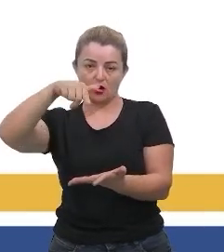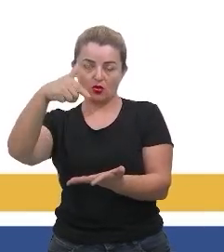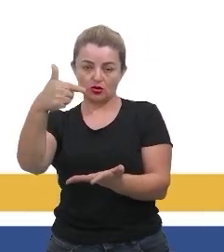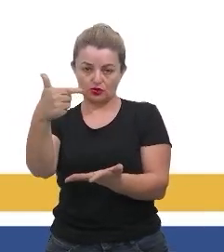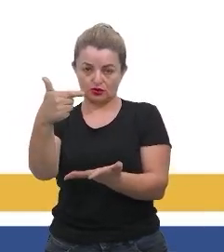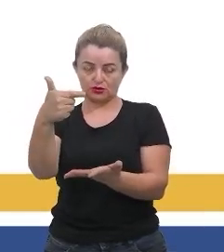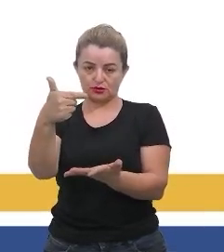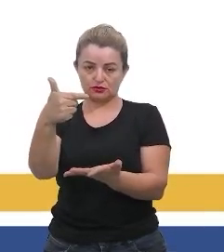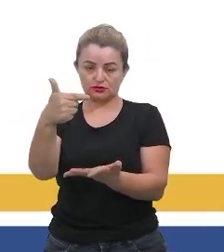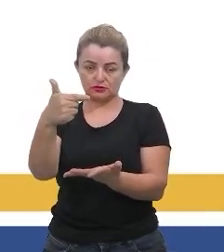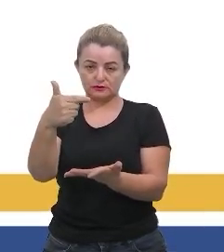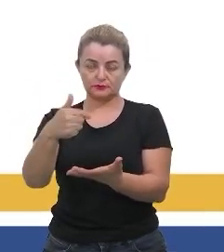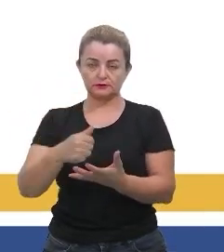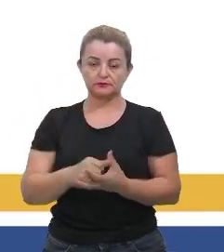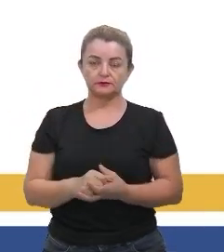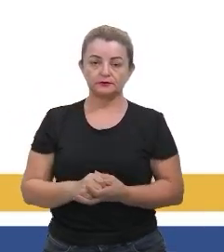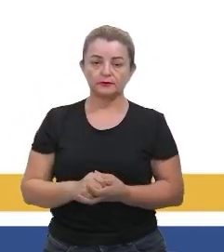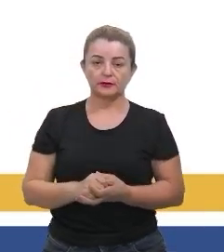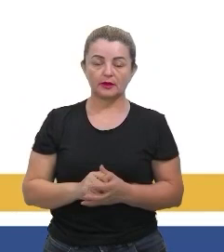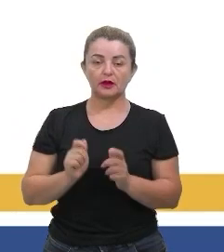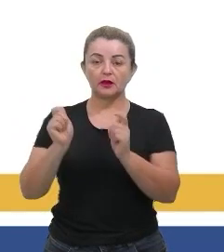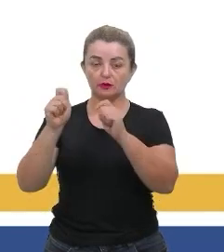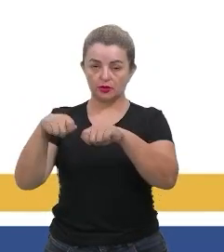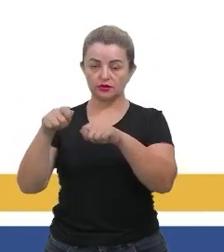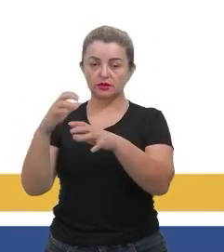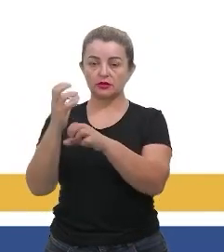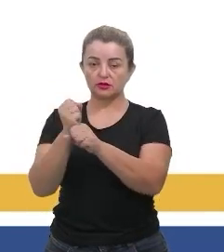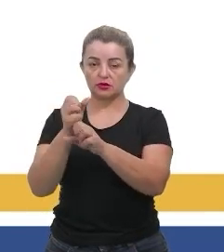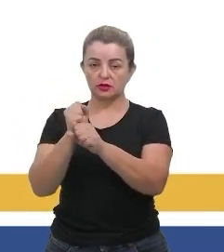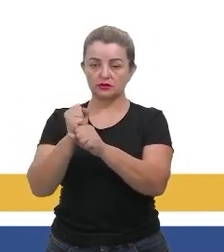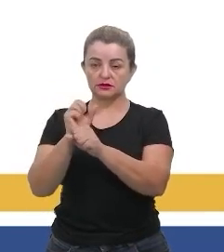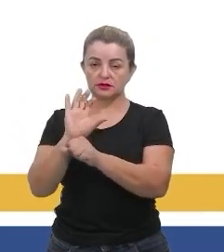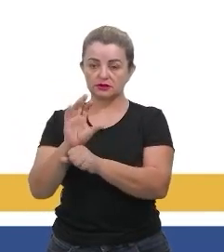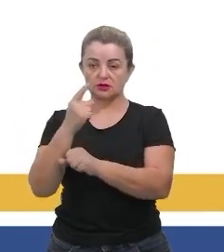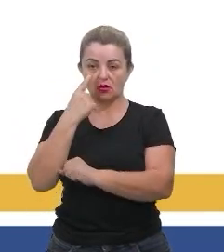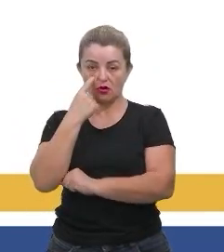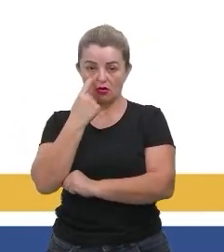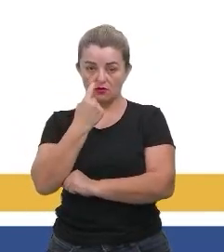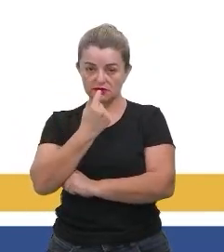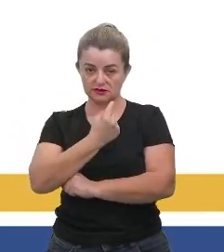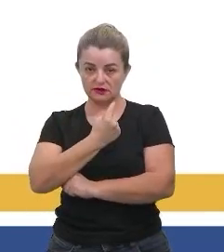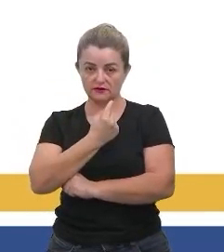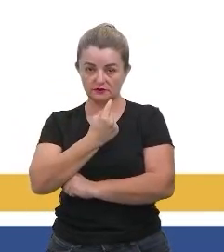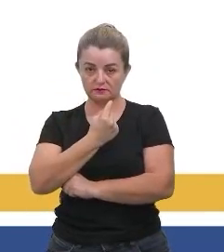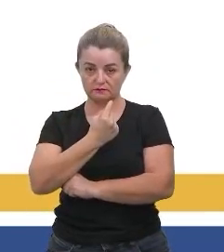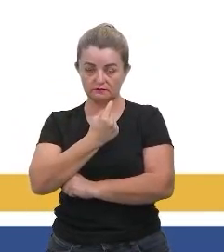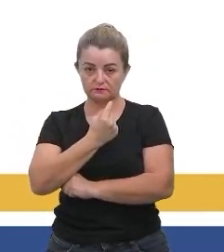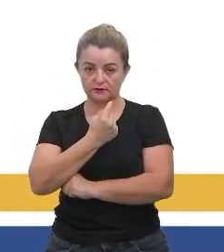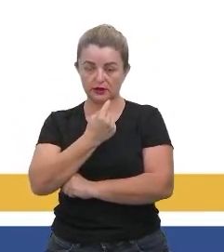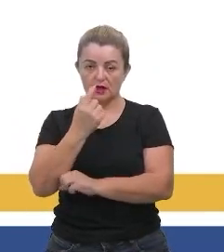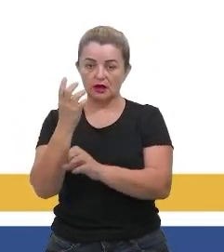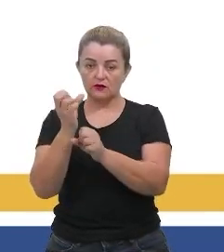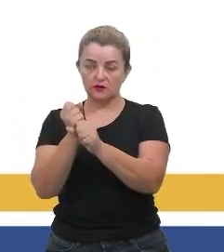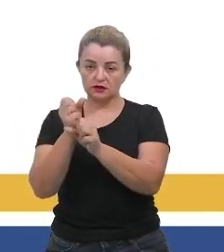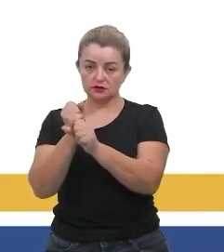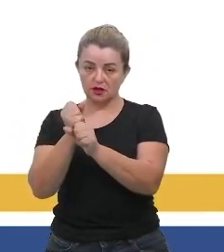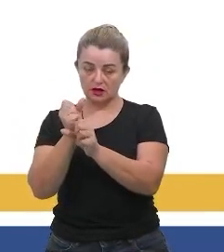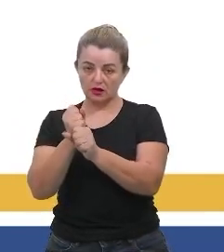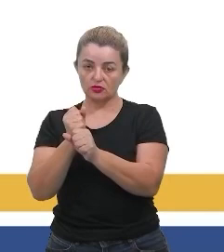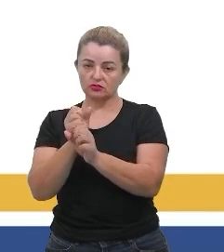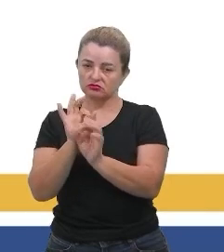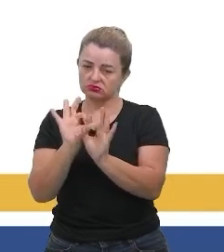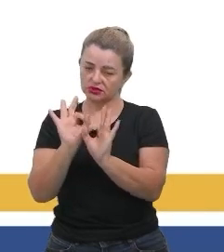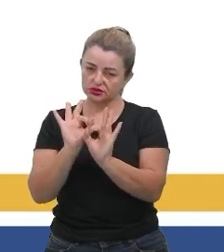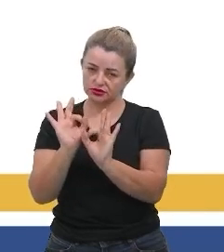altura, que é 12 centímetros, tá bom? Você faz esse cálculo aqui, ó, rapidinho aí, pausa um pouquinho o vídeo, né? Faz o cálculo aí